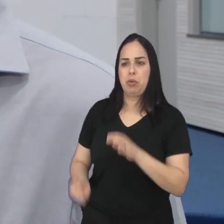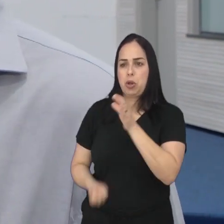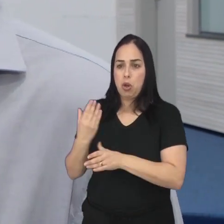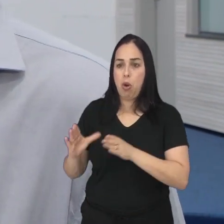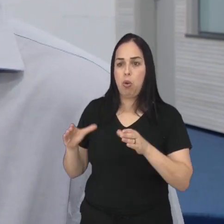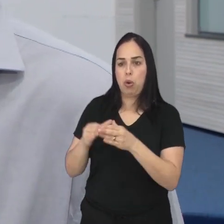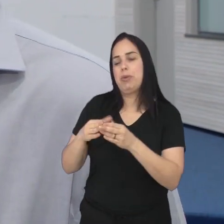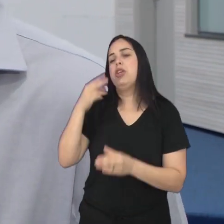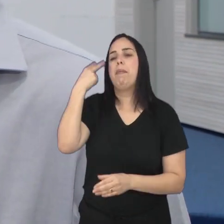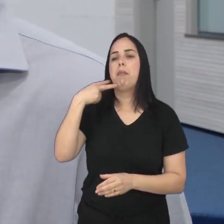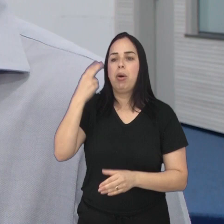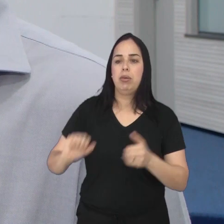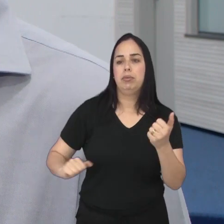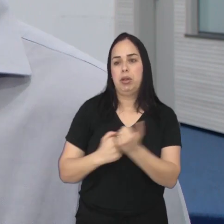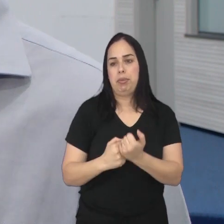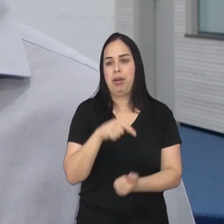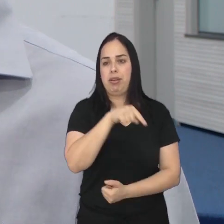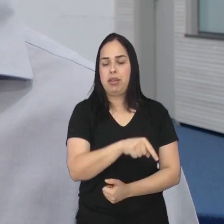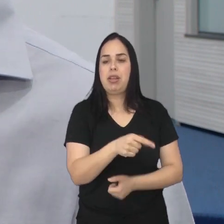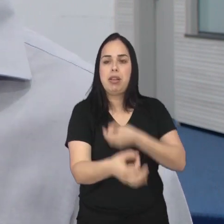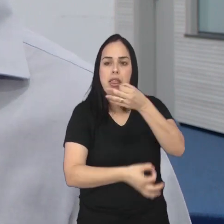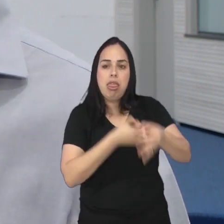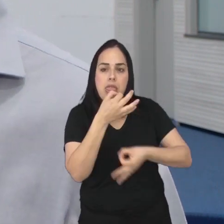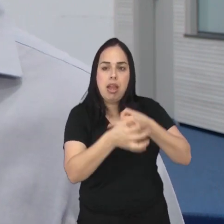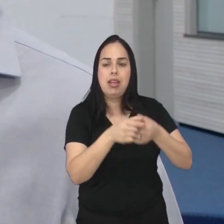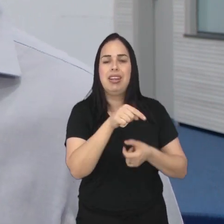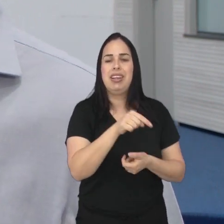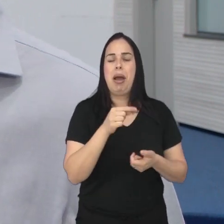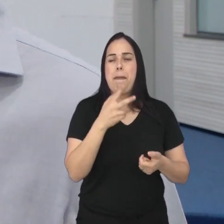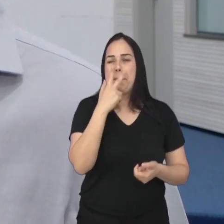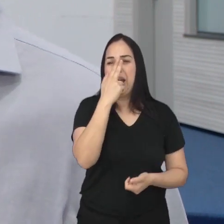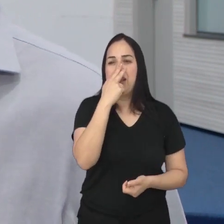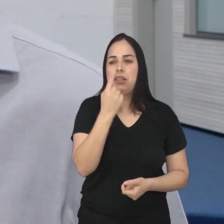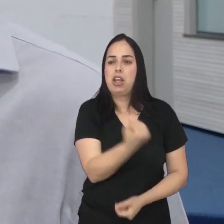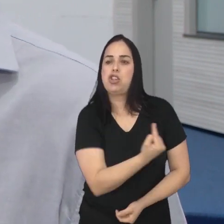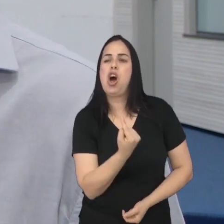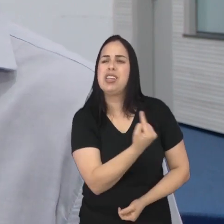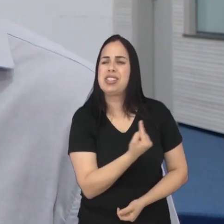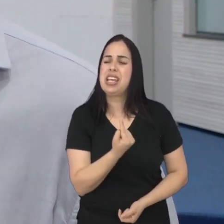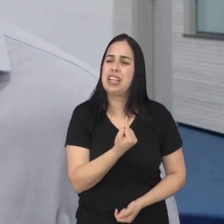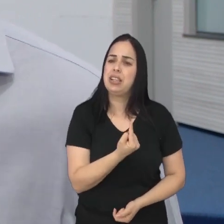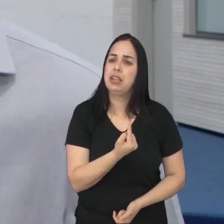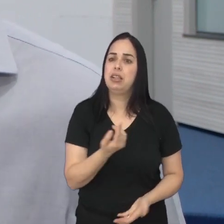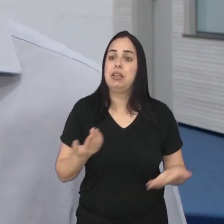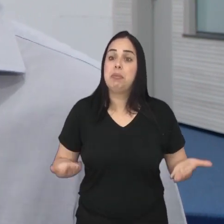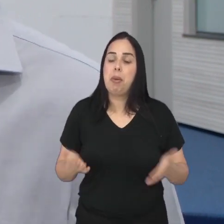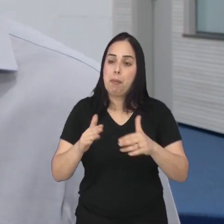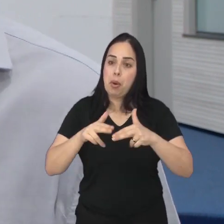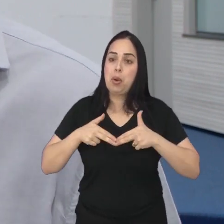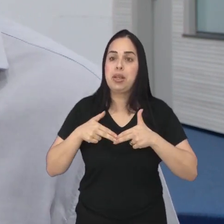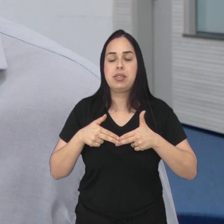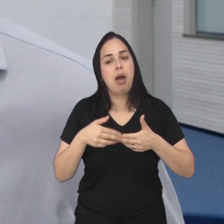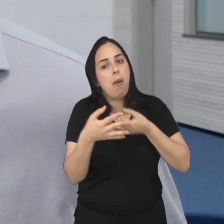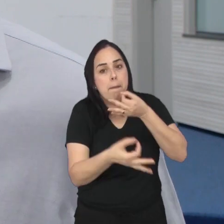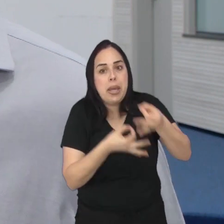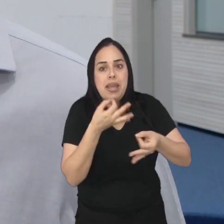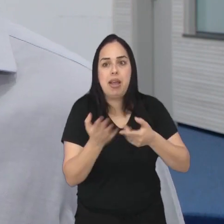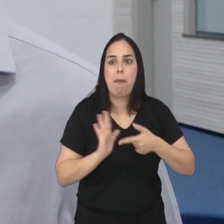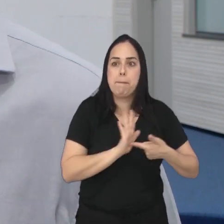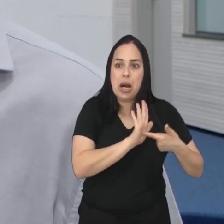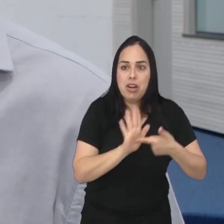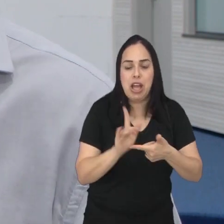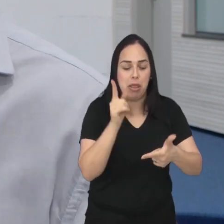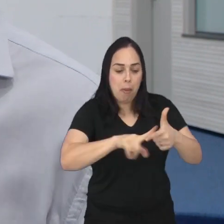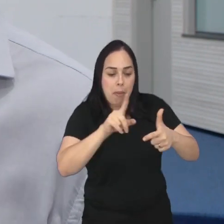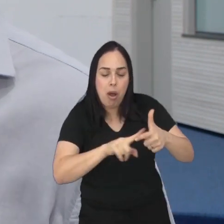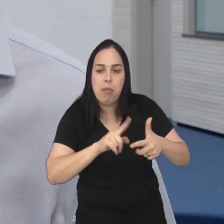em Defesa da Pessoa com Autismo, você ouve os pais falando que parece que é uma luta solitária. E quando você abre um espaço para que eles